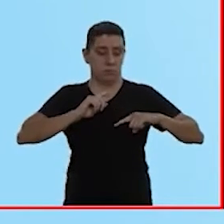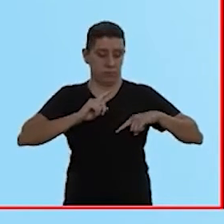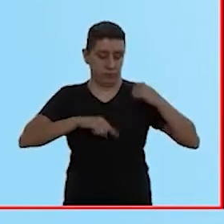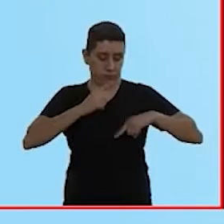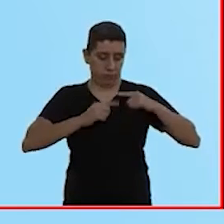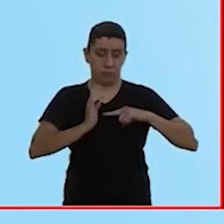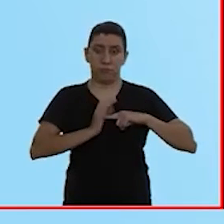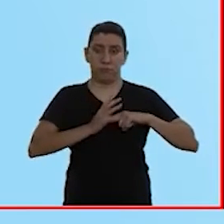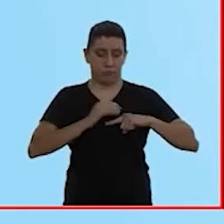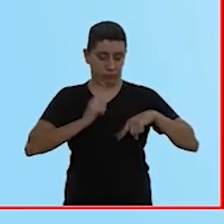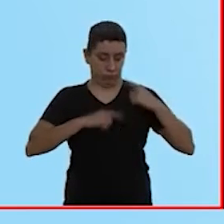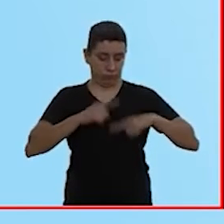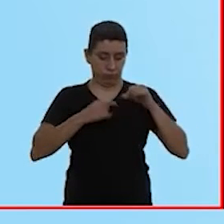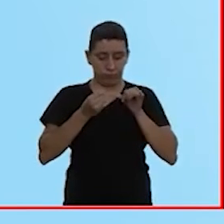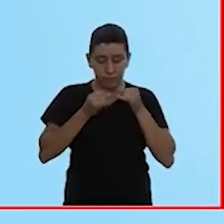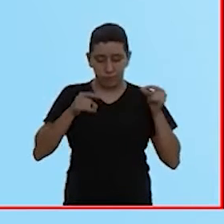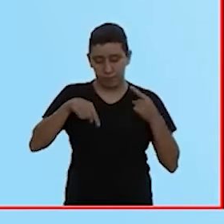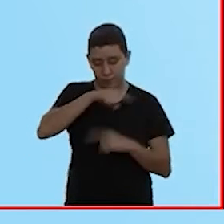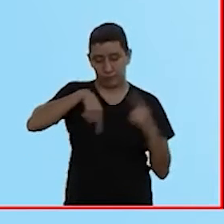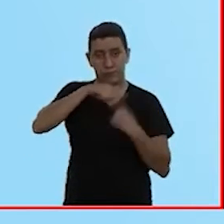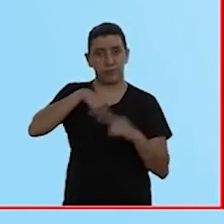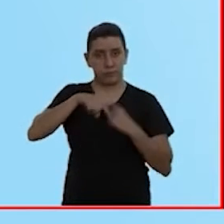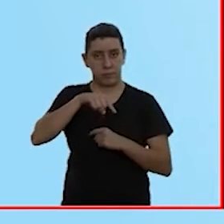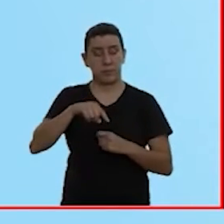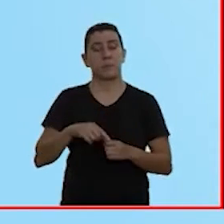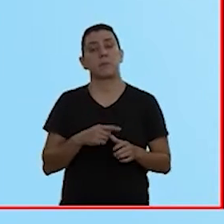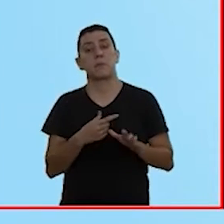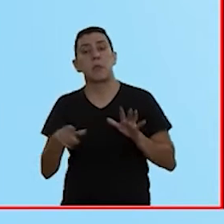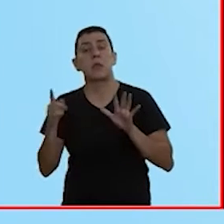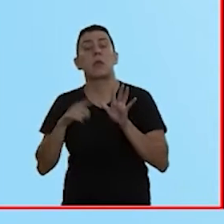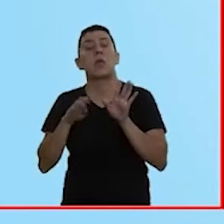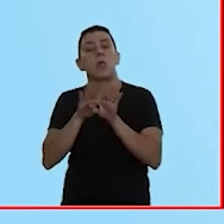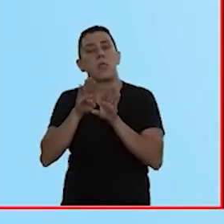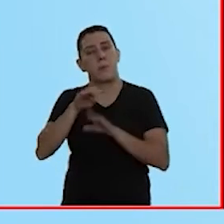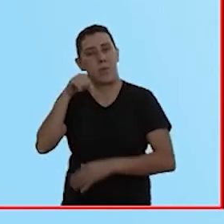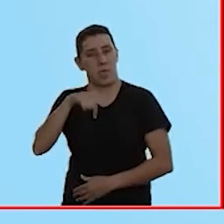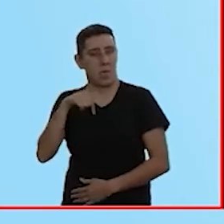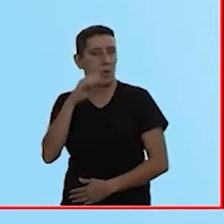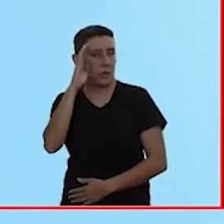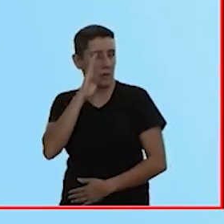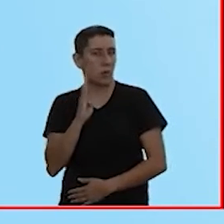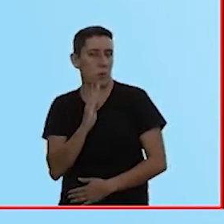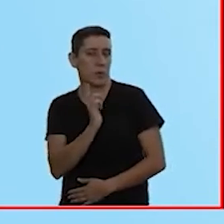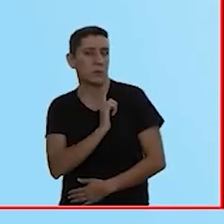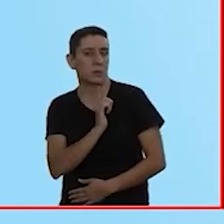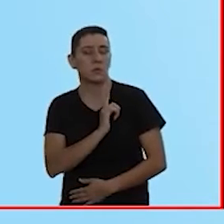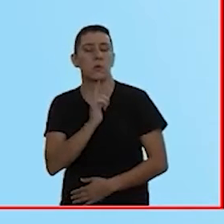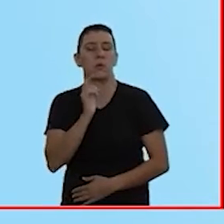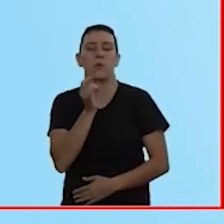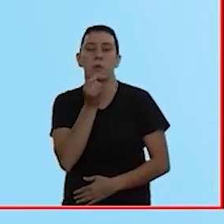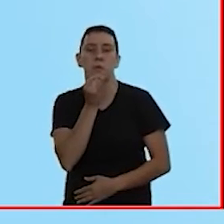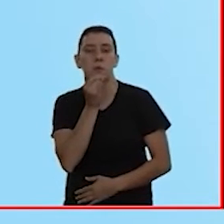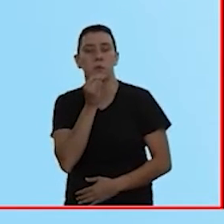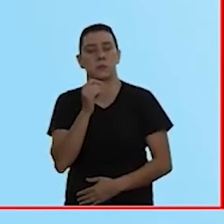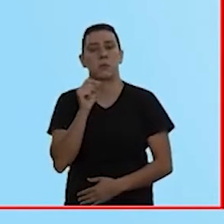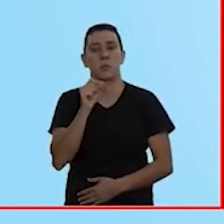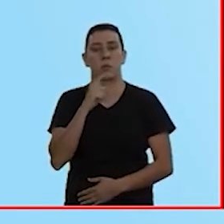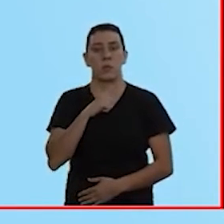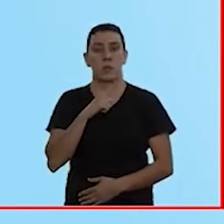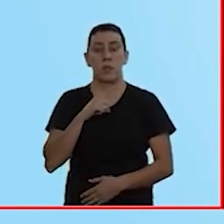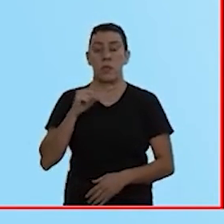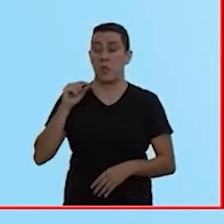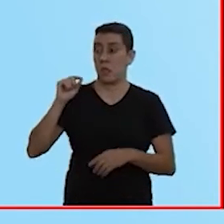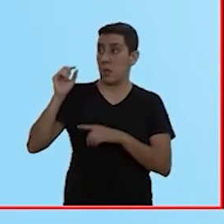e no caso de instalações de micro e minigeração aqui no Brasil principalmente nós podemos ter uma conexão à rede elétrica